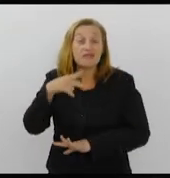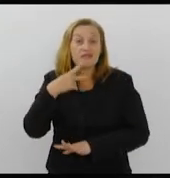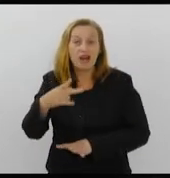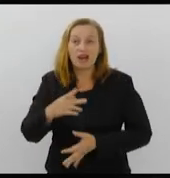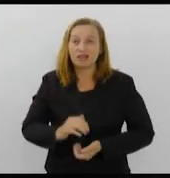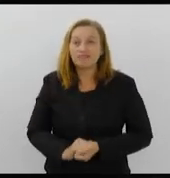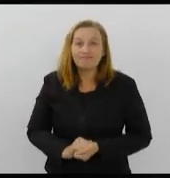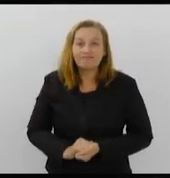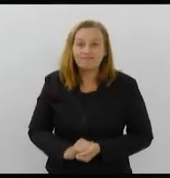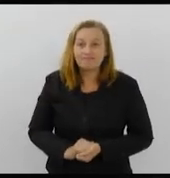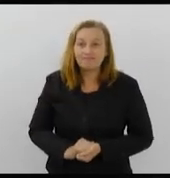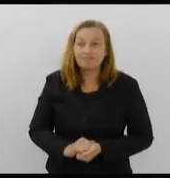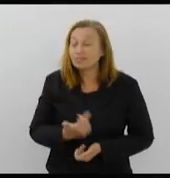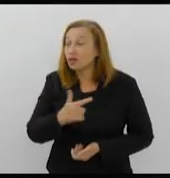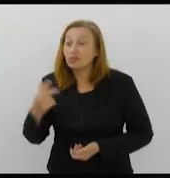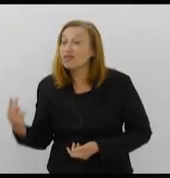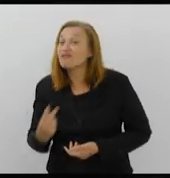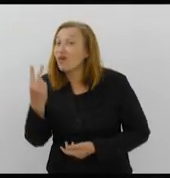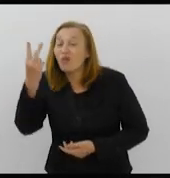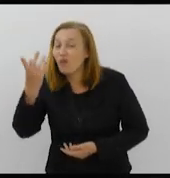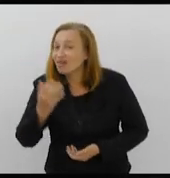inviolável.